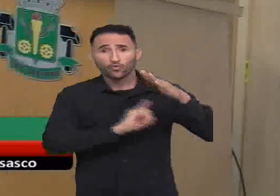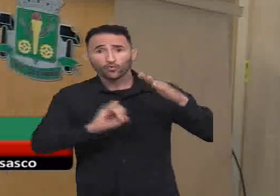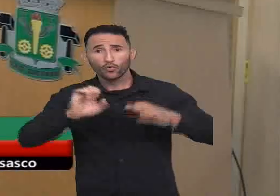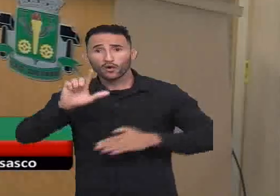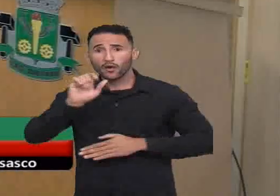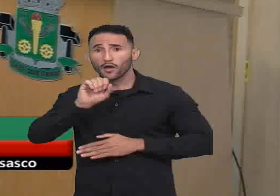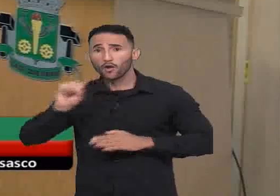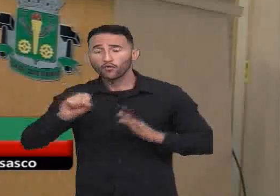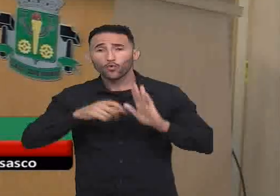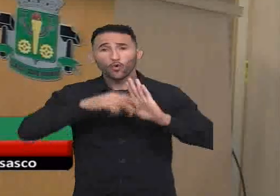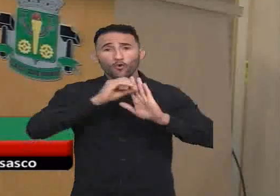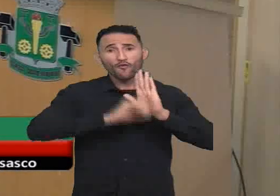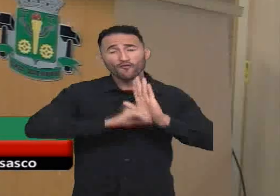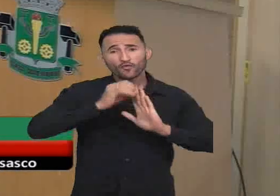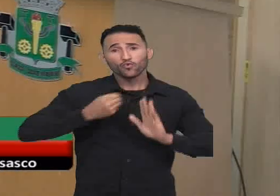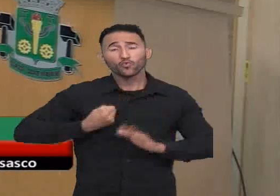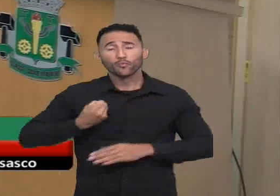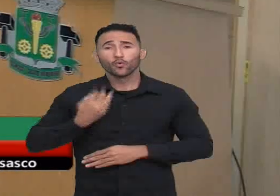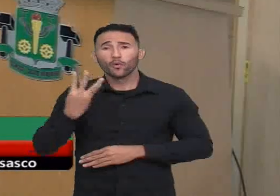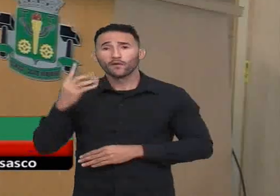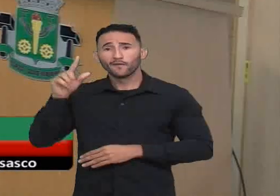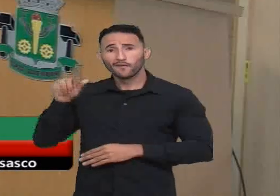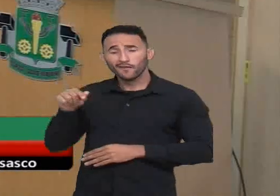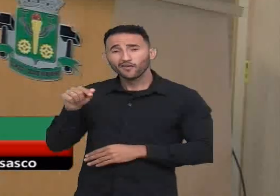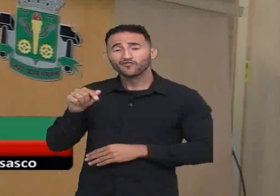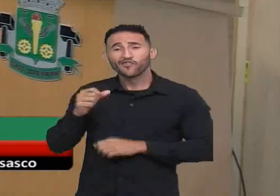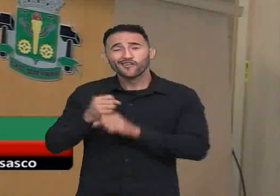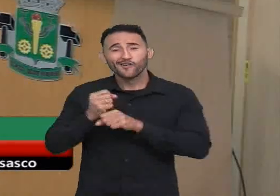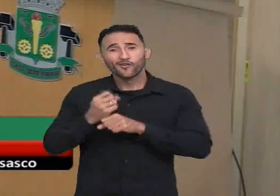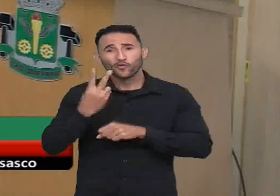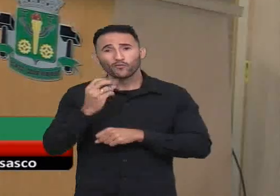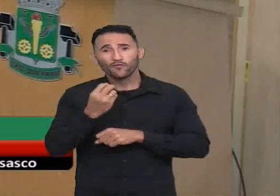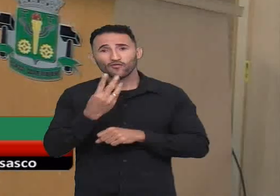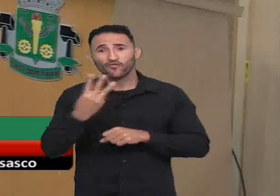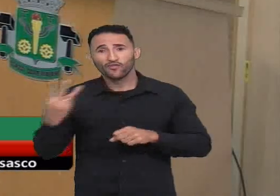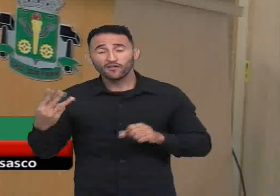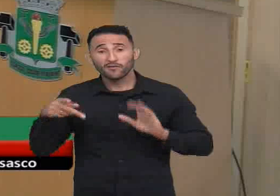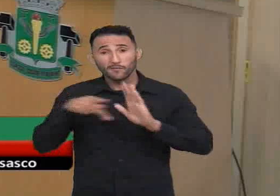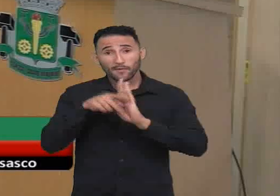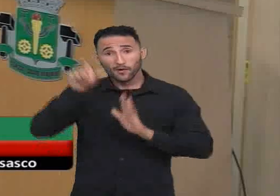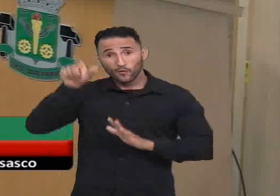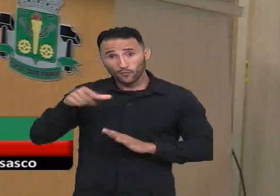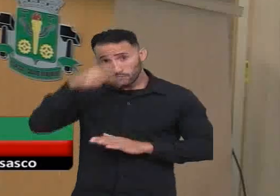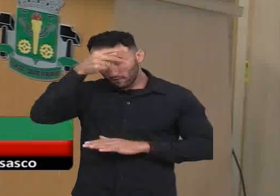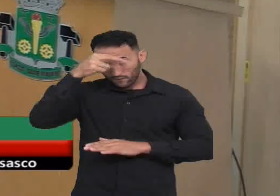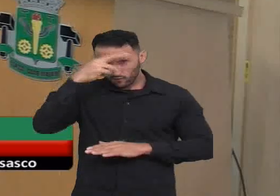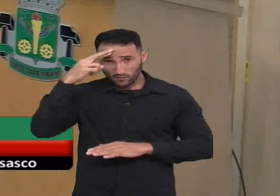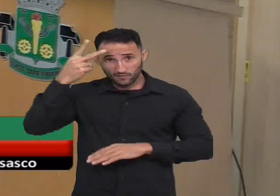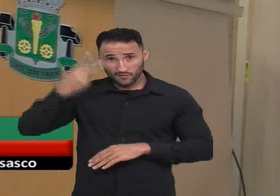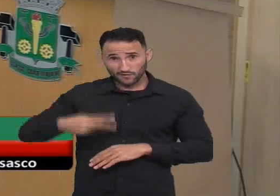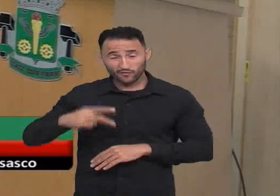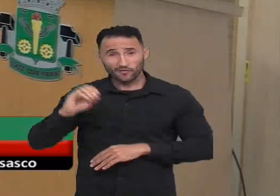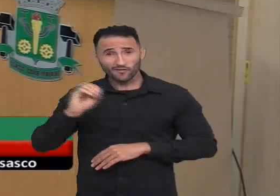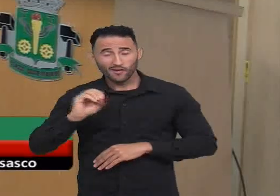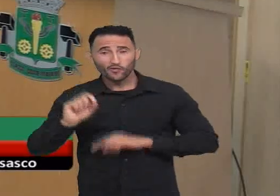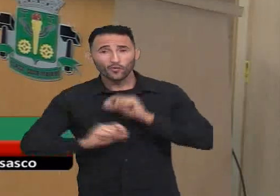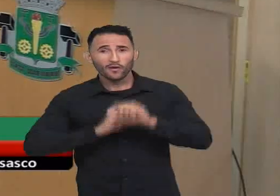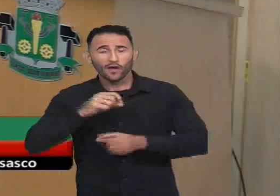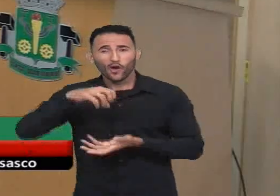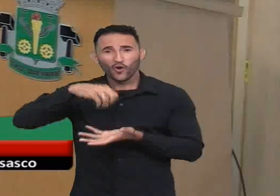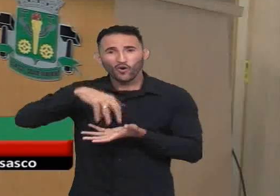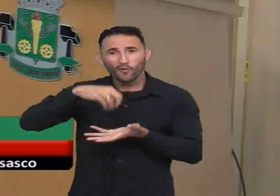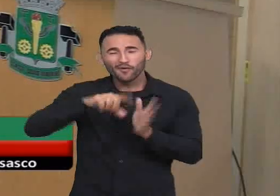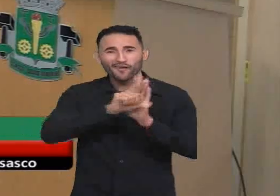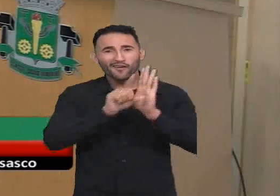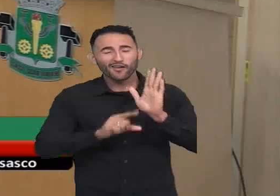Ofício Prolégios, número 47 de 2023, também do prefeito do município de Osasco, encaminha a cópia da lei